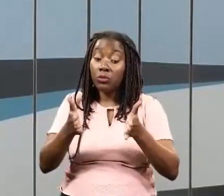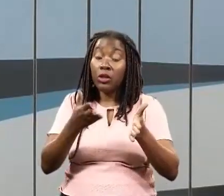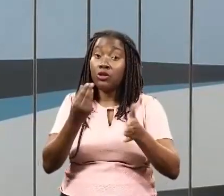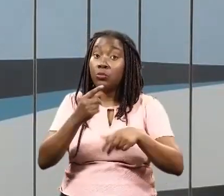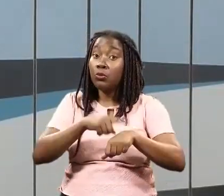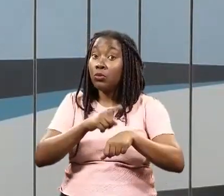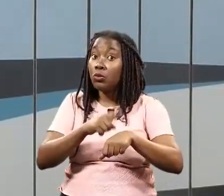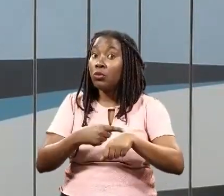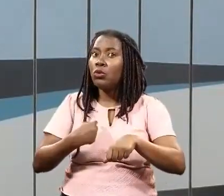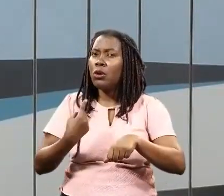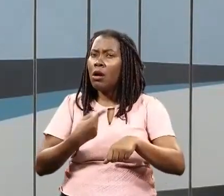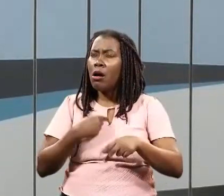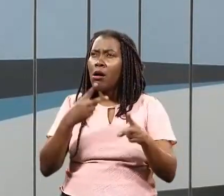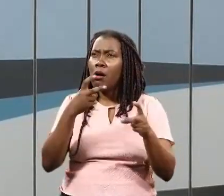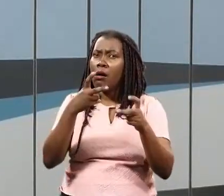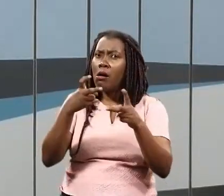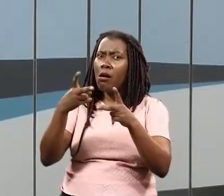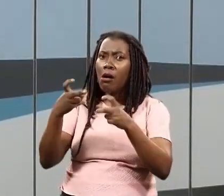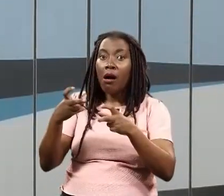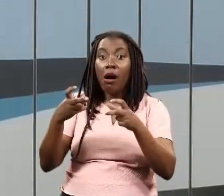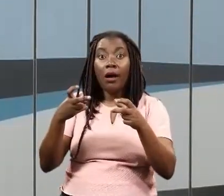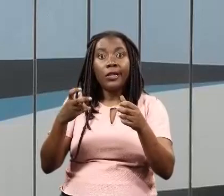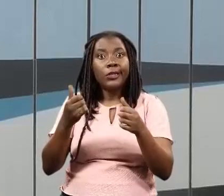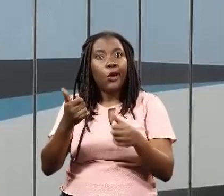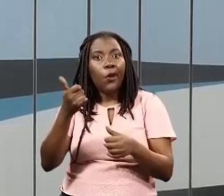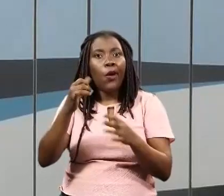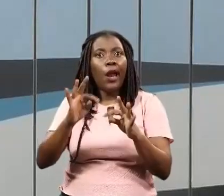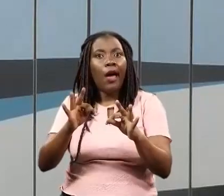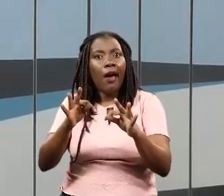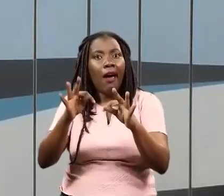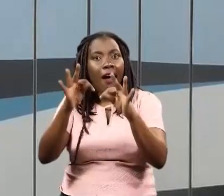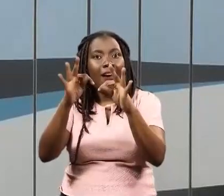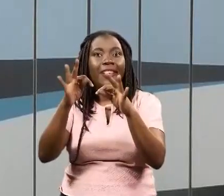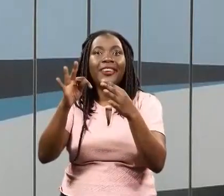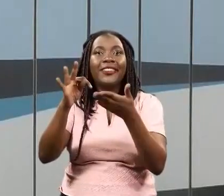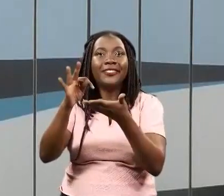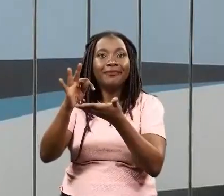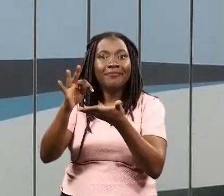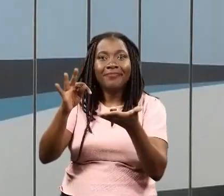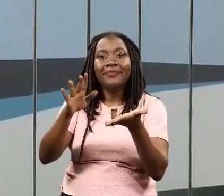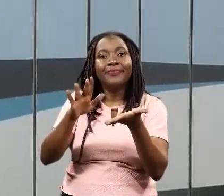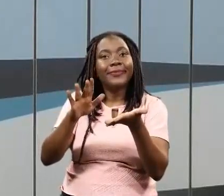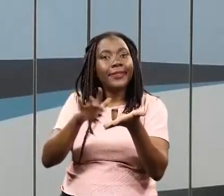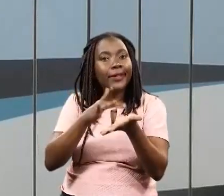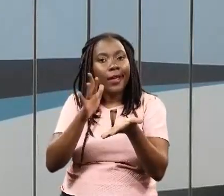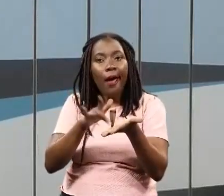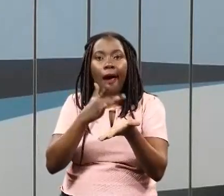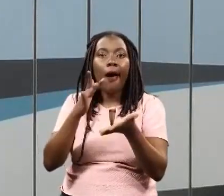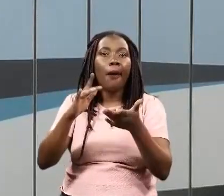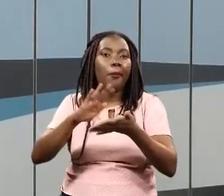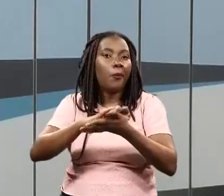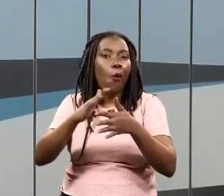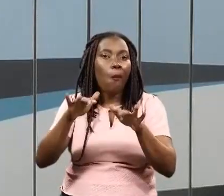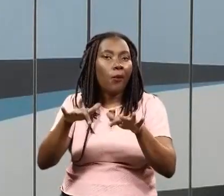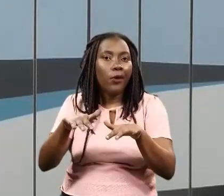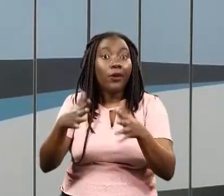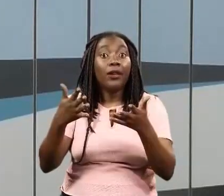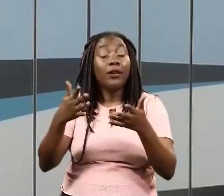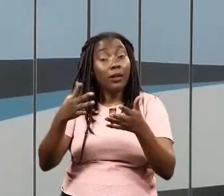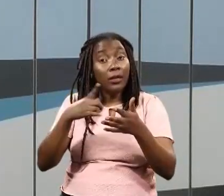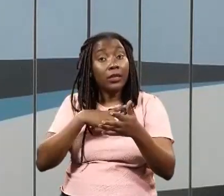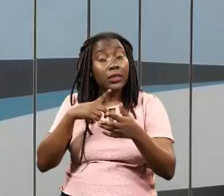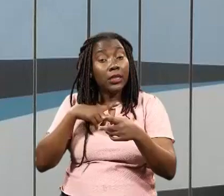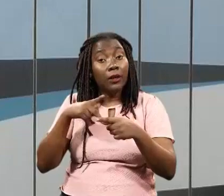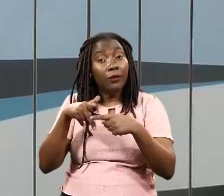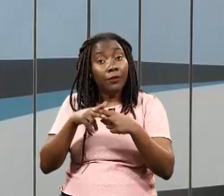tempo a gente tem visto o quanto que esses celulares, as tecnologias, estendendo os tablets, enfim, computadores, têm sido uma